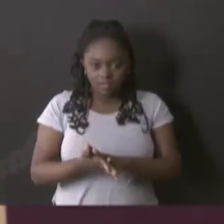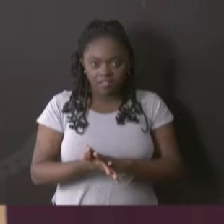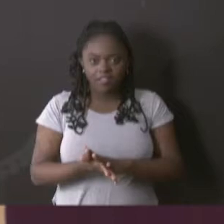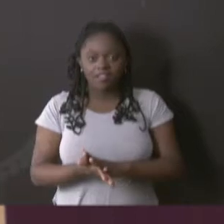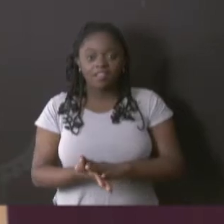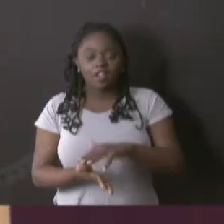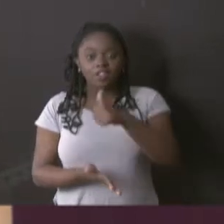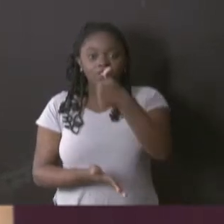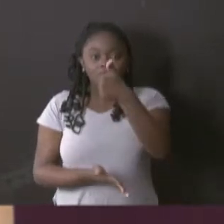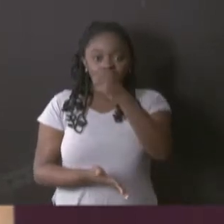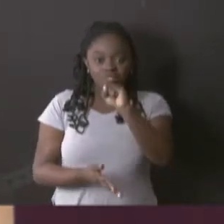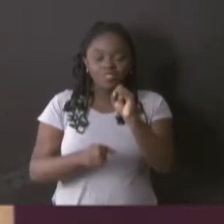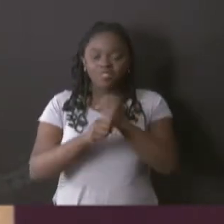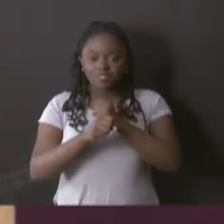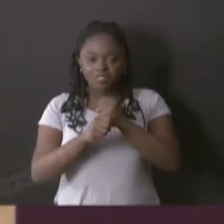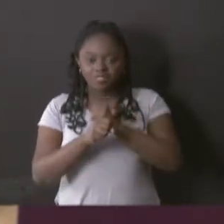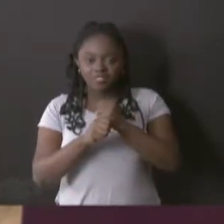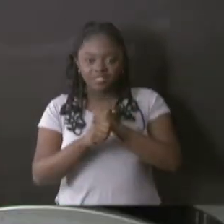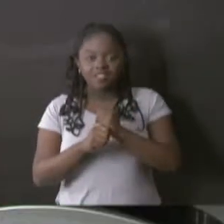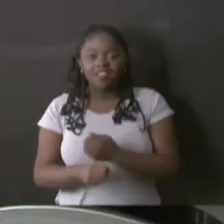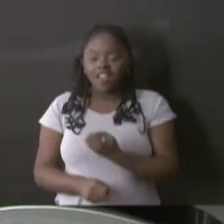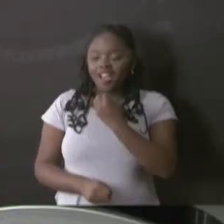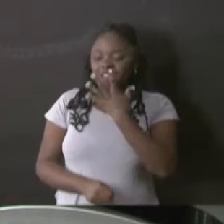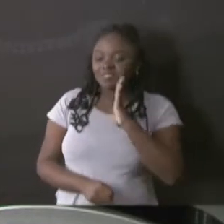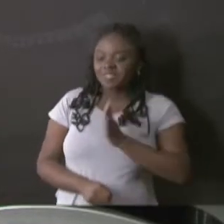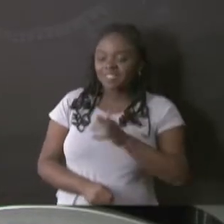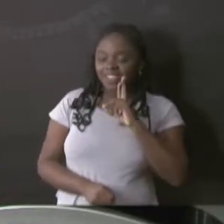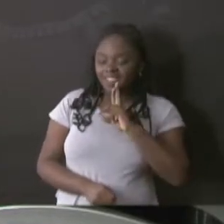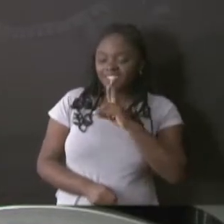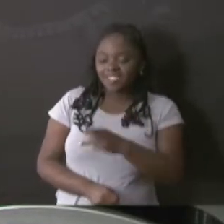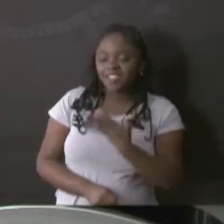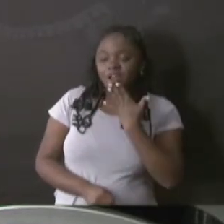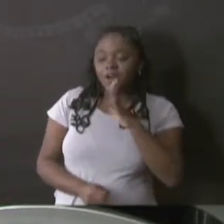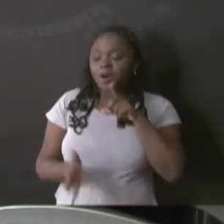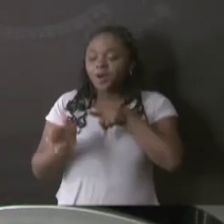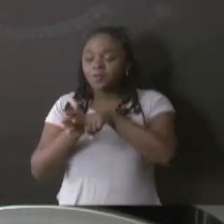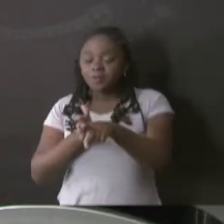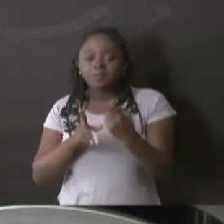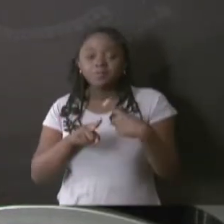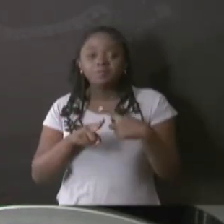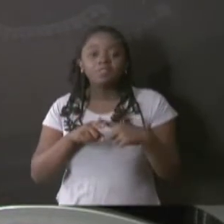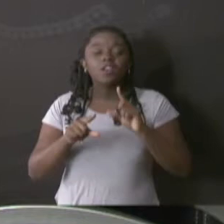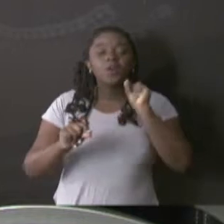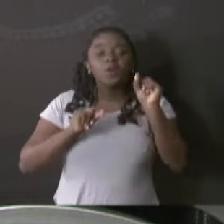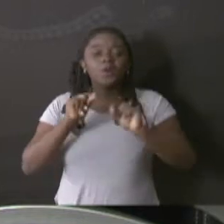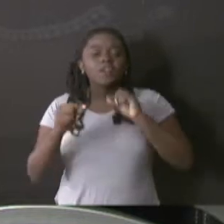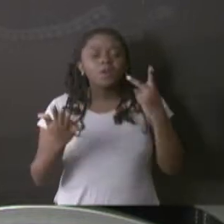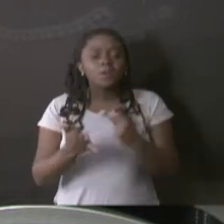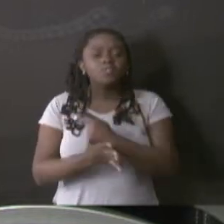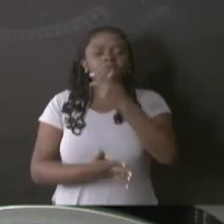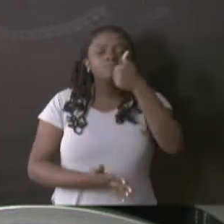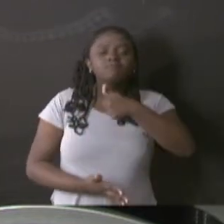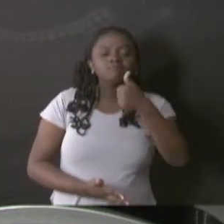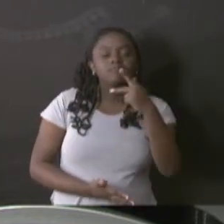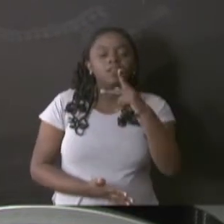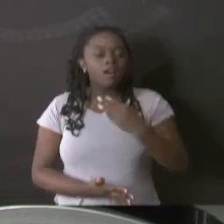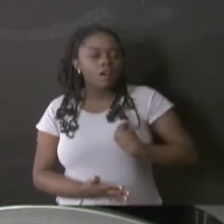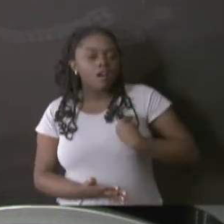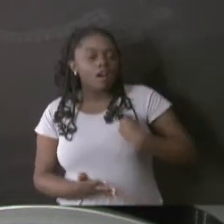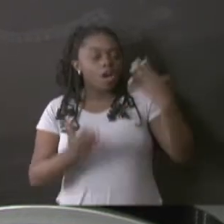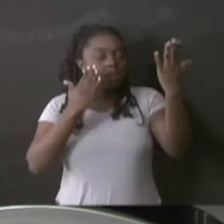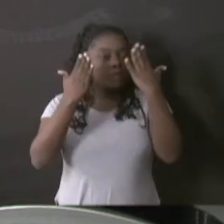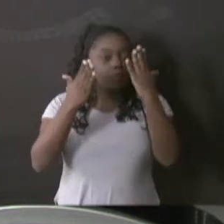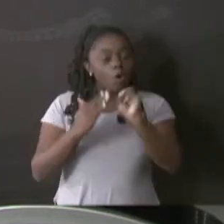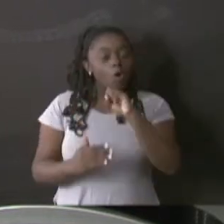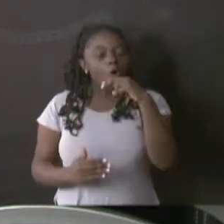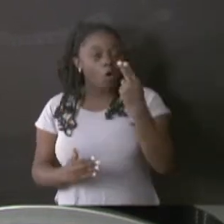bom que você já está respondendo a pergunta que eu ia fazer. Né? O que aconteceu primeiro na sua vida, se é psicologia ou Libras? Foi